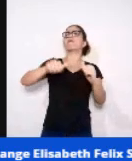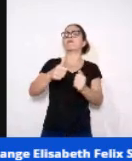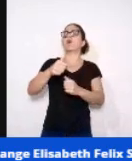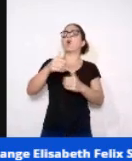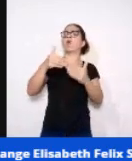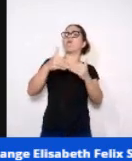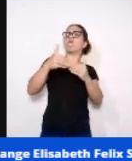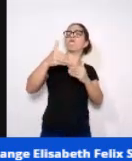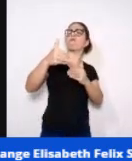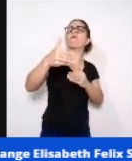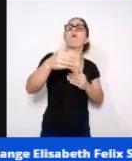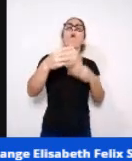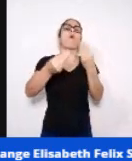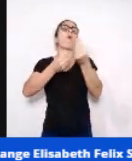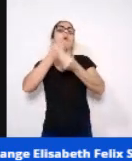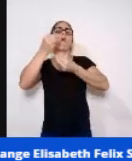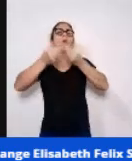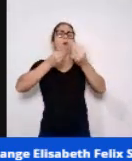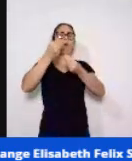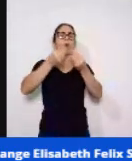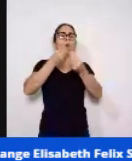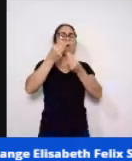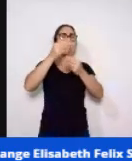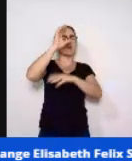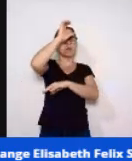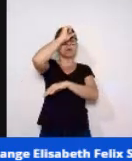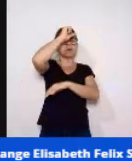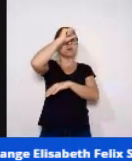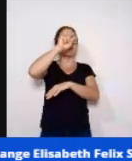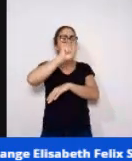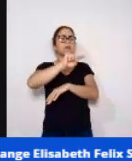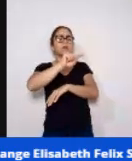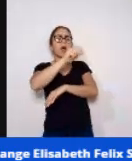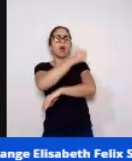contínua como que está se dando a aprendizagem daquele aluno.